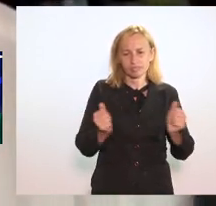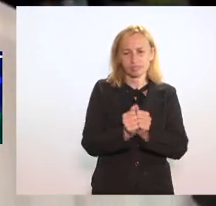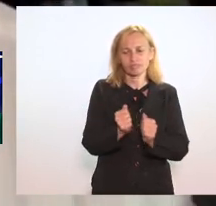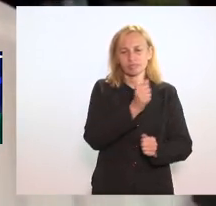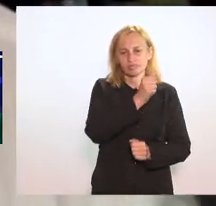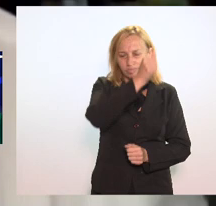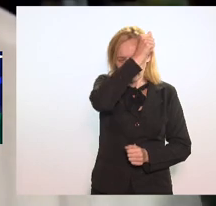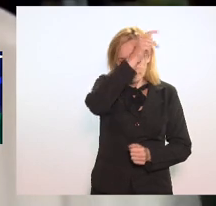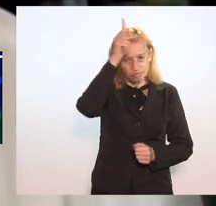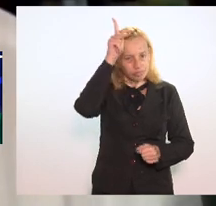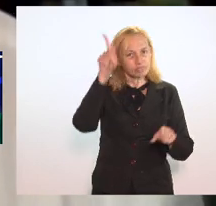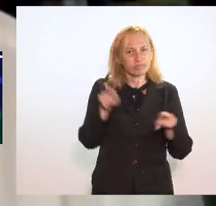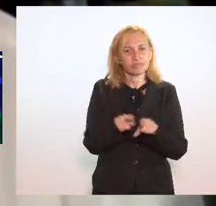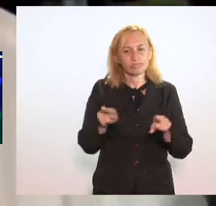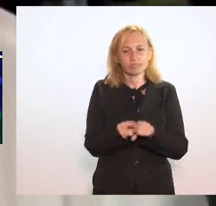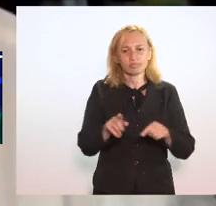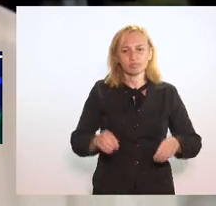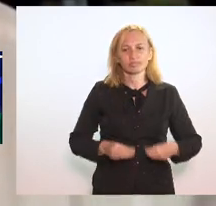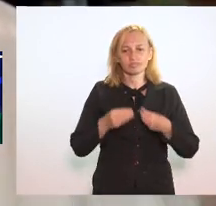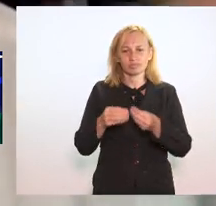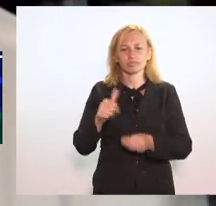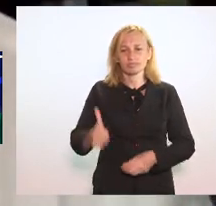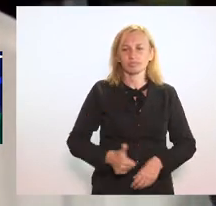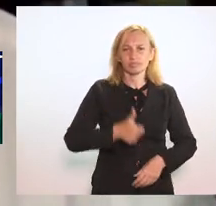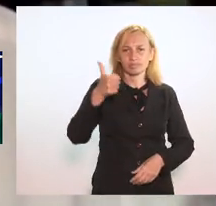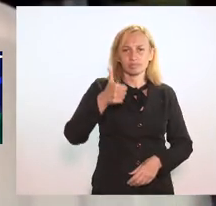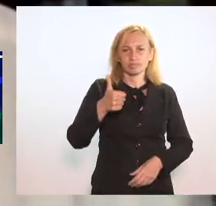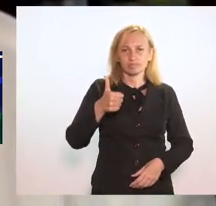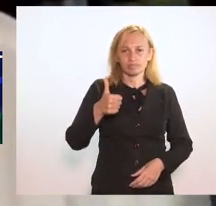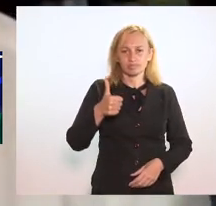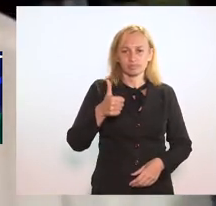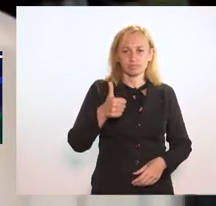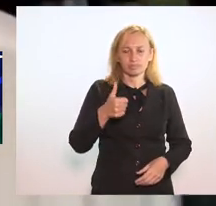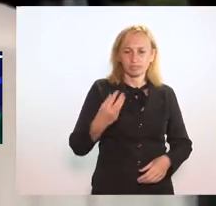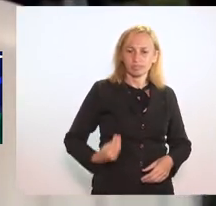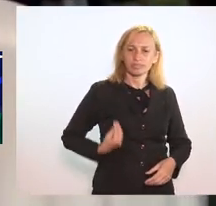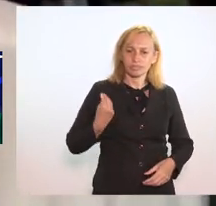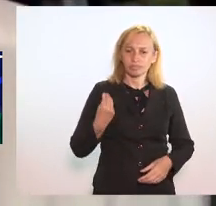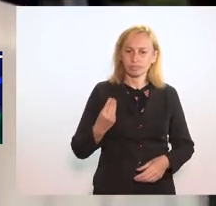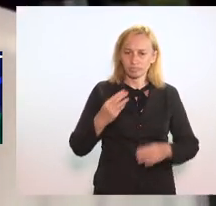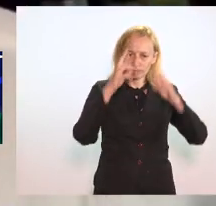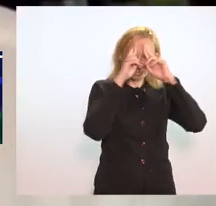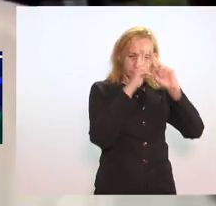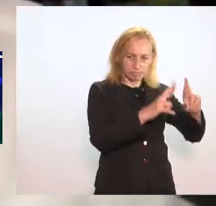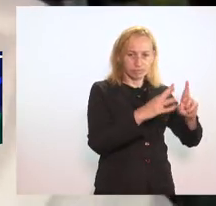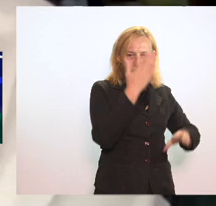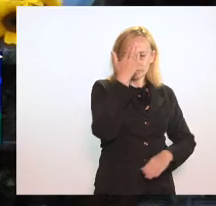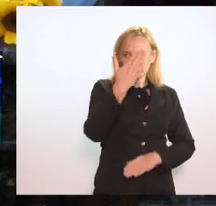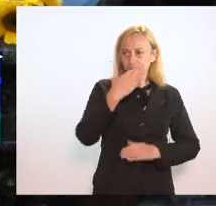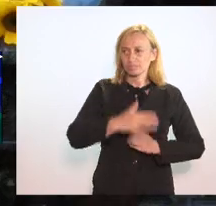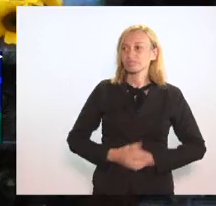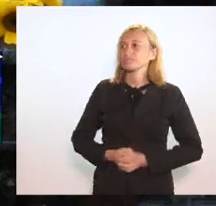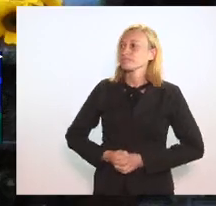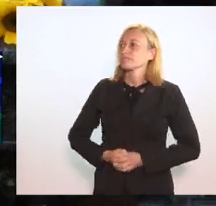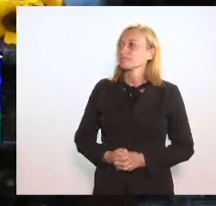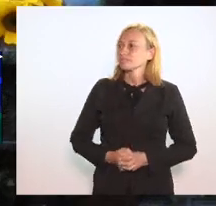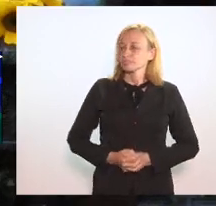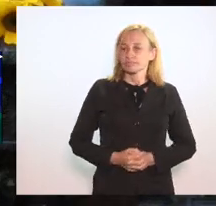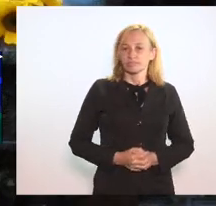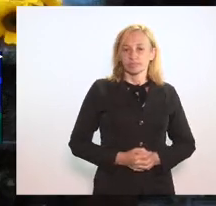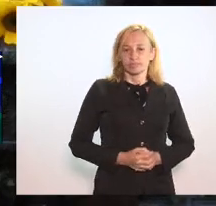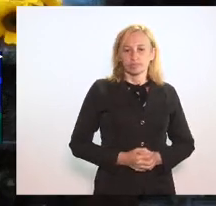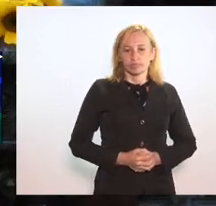para que a gente possa garantir não que a vida seja respeitado Muito obrigado se